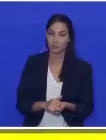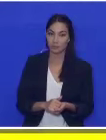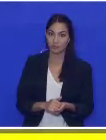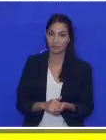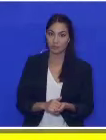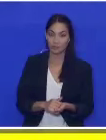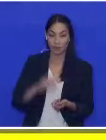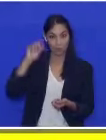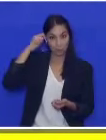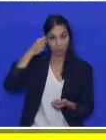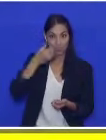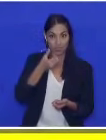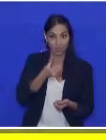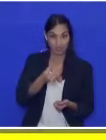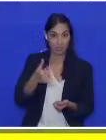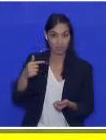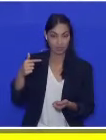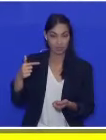Preta,